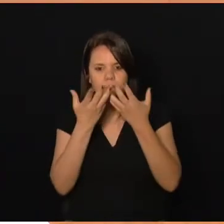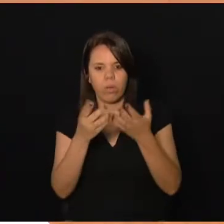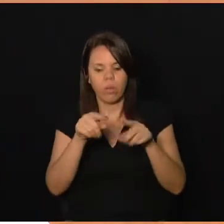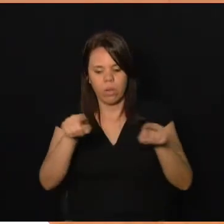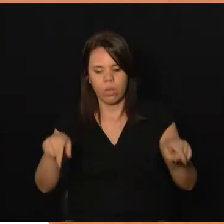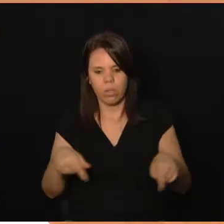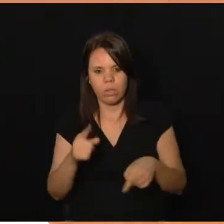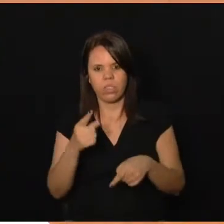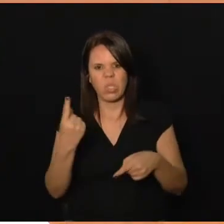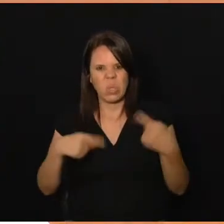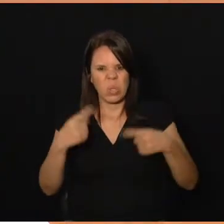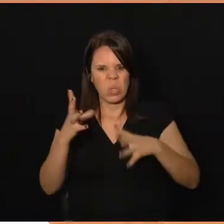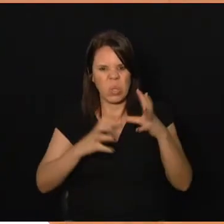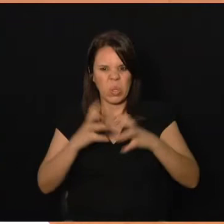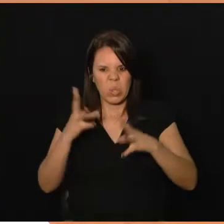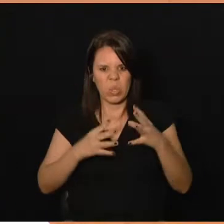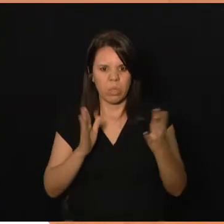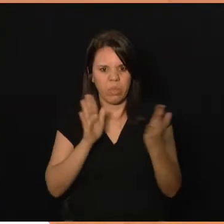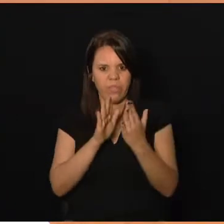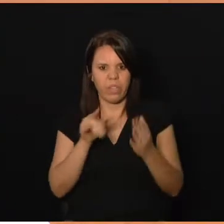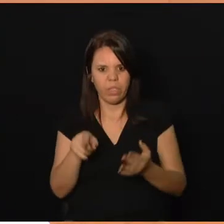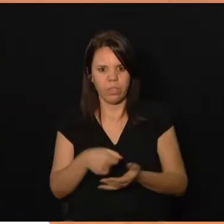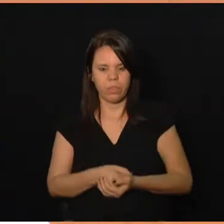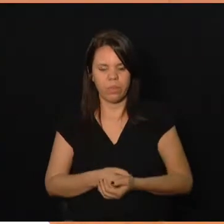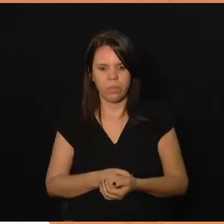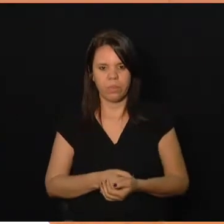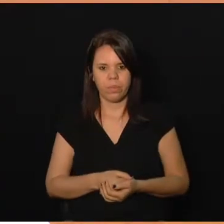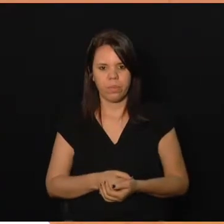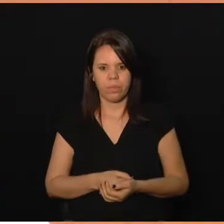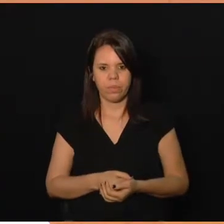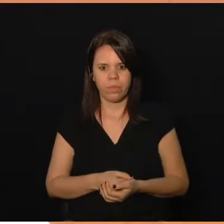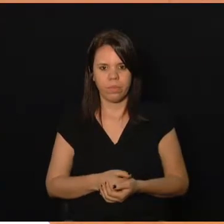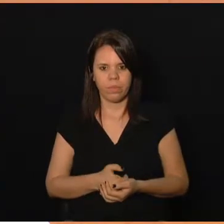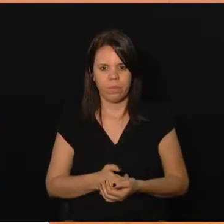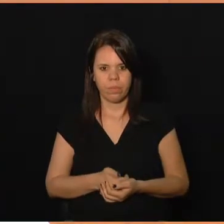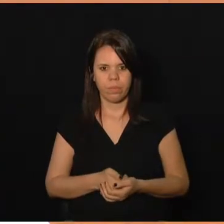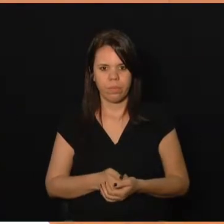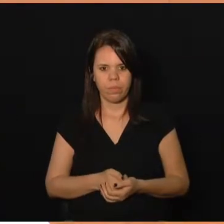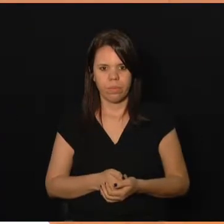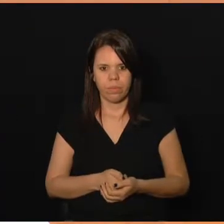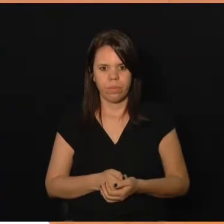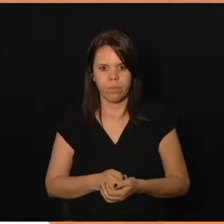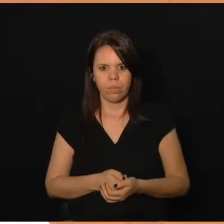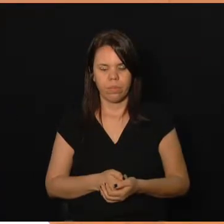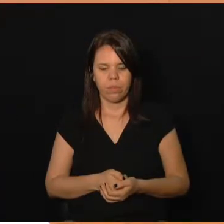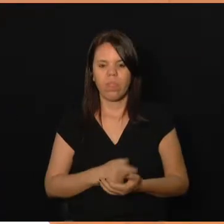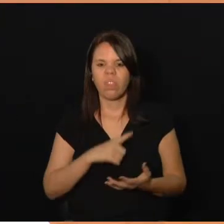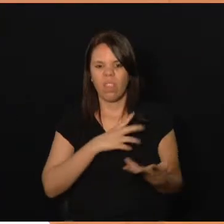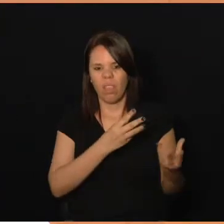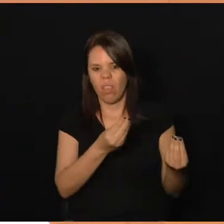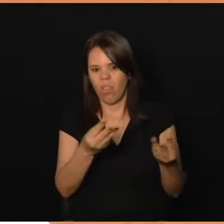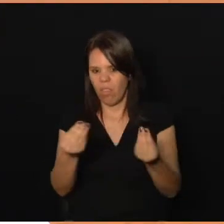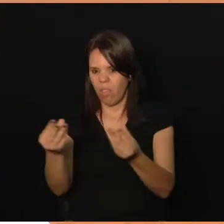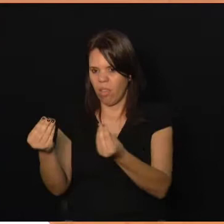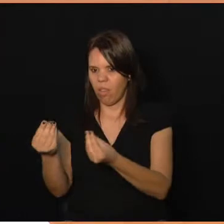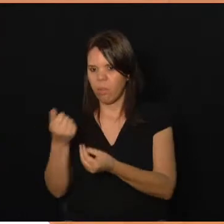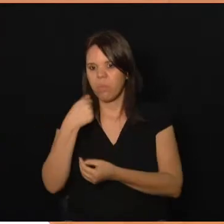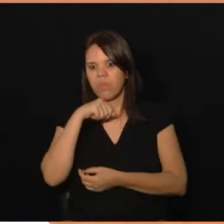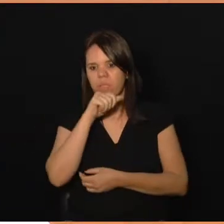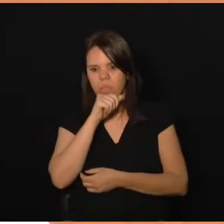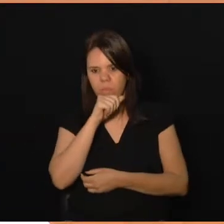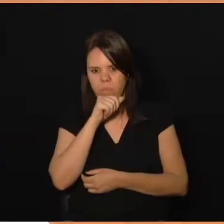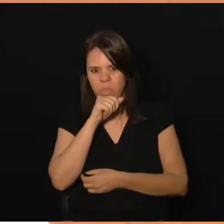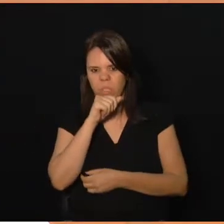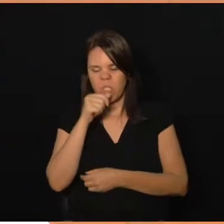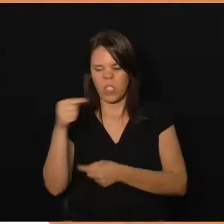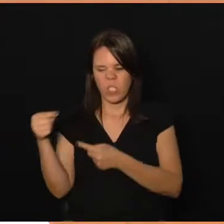para conversar e tem discussão entre eles, na minha frente ali, por conta disso. Tem muitas mães que acabam